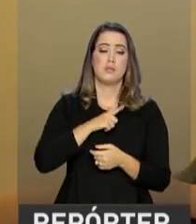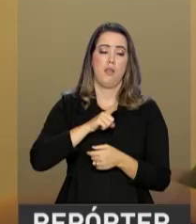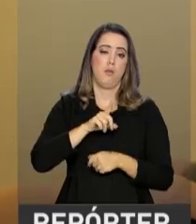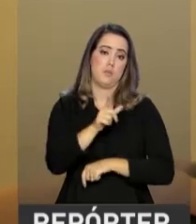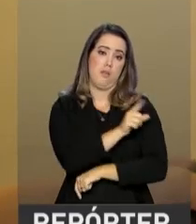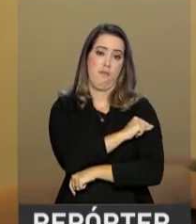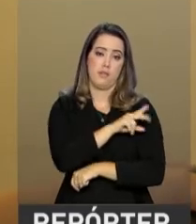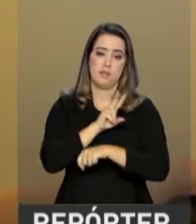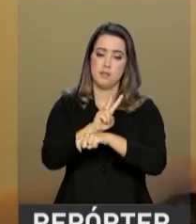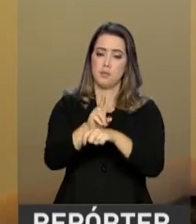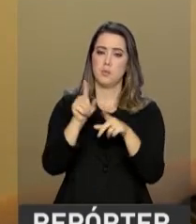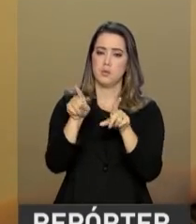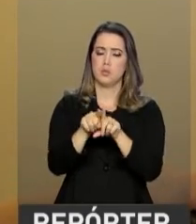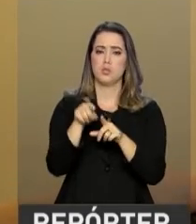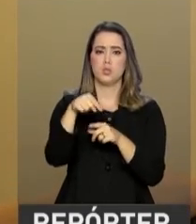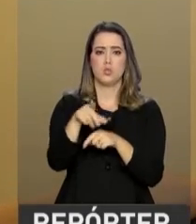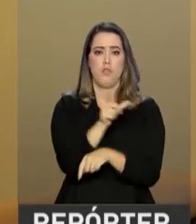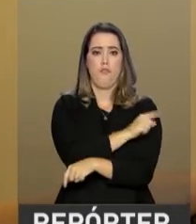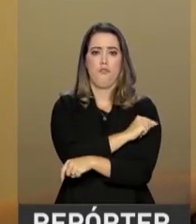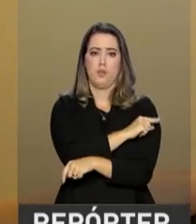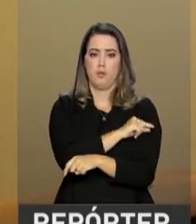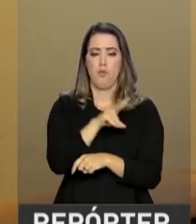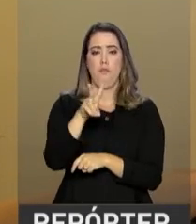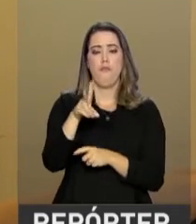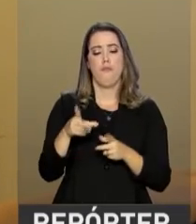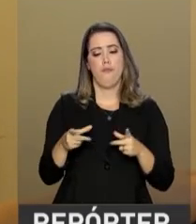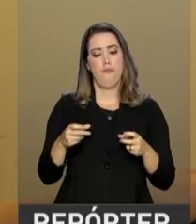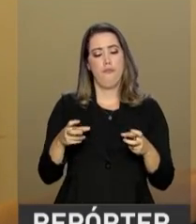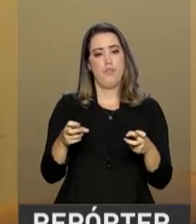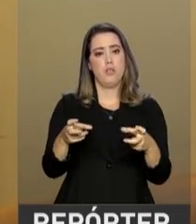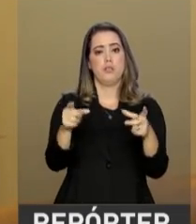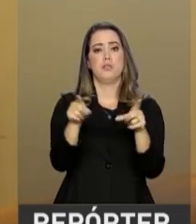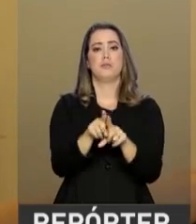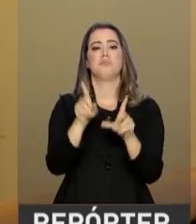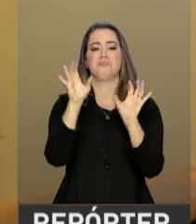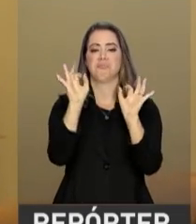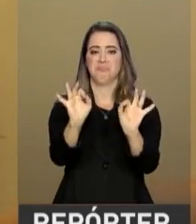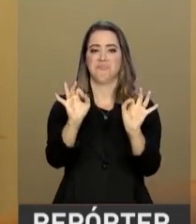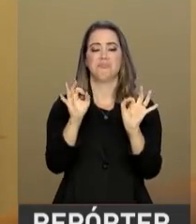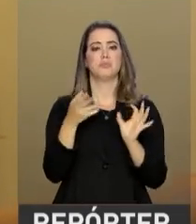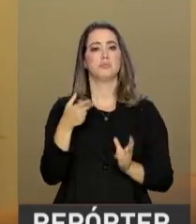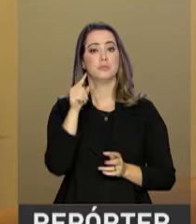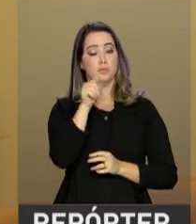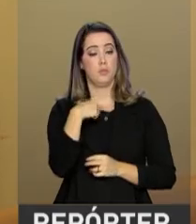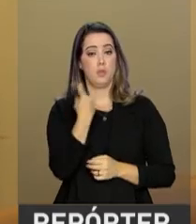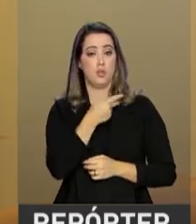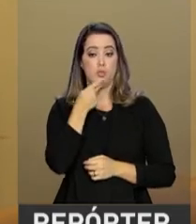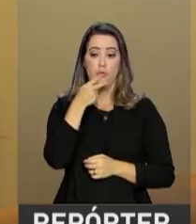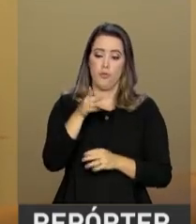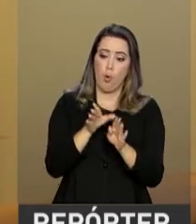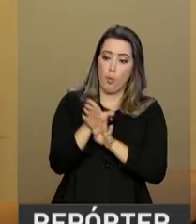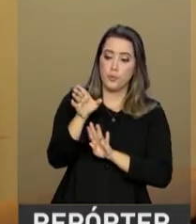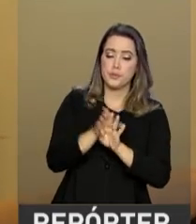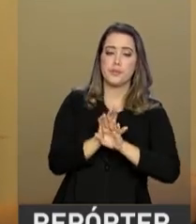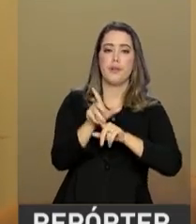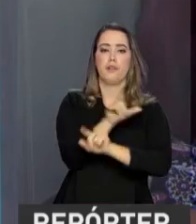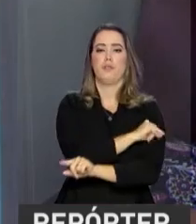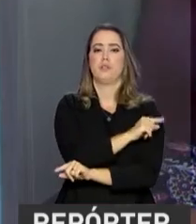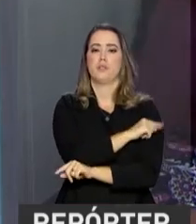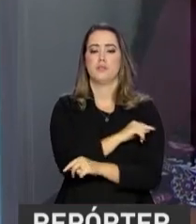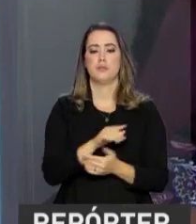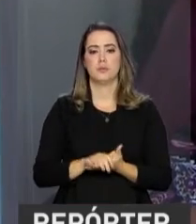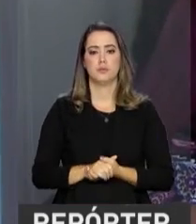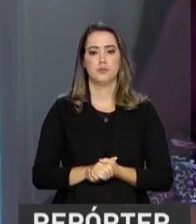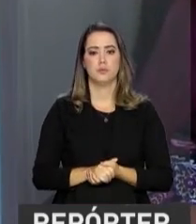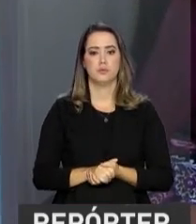vacina. É uma vacina de vírus vivo atenuado e que tem uma excelente eficácia. Então, a gente está recomendando realmente que as pessoas se vacinem. A